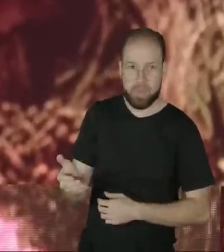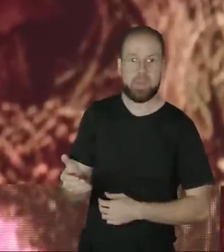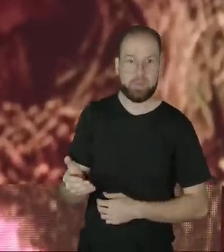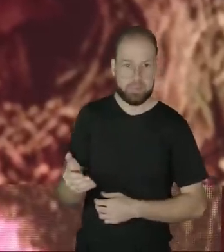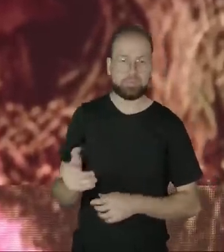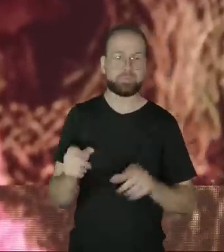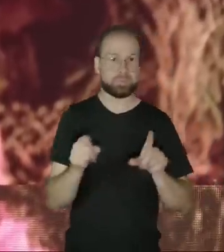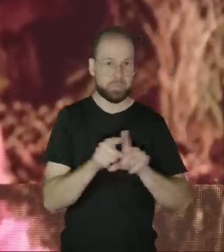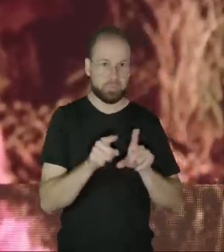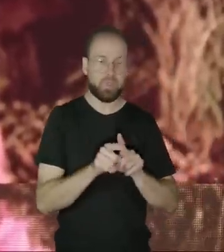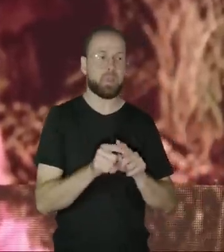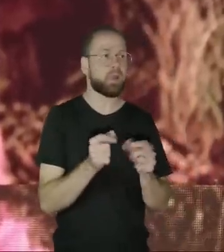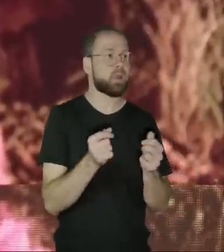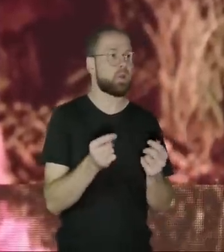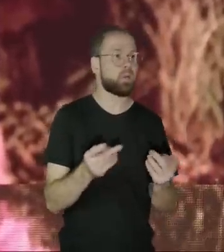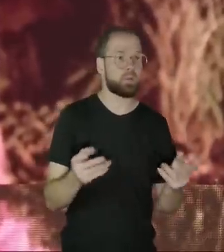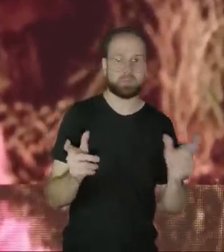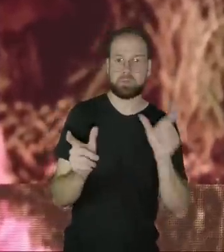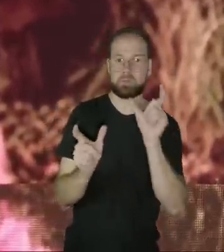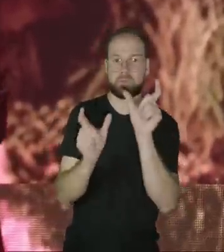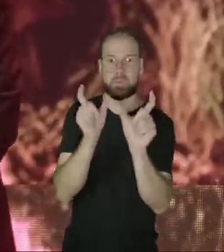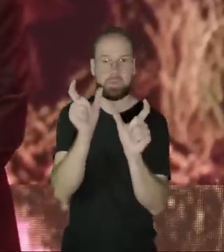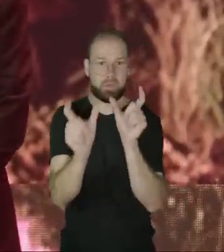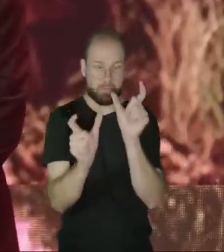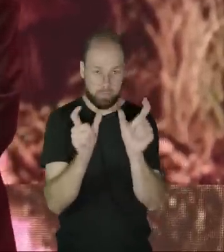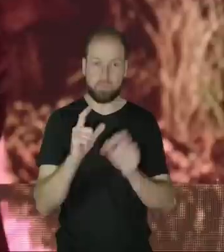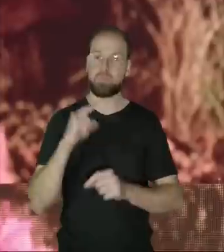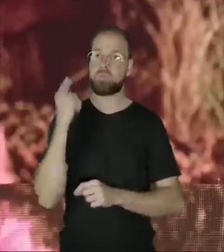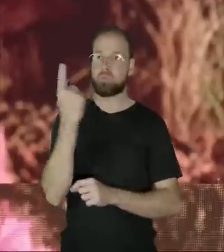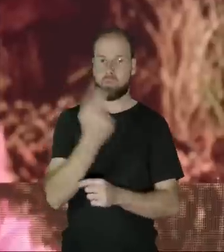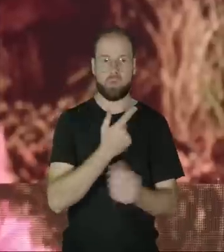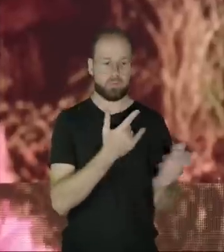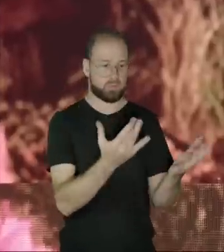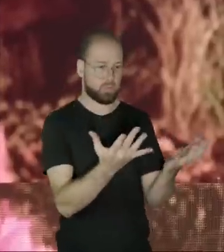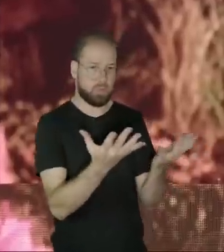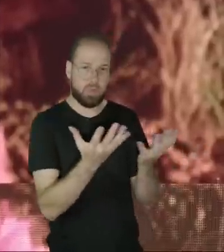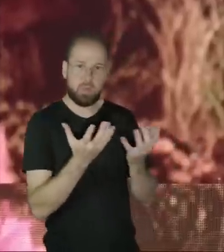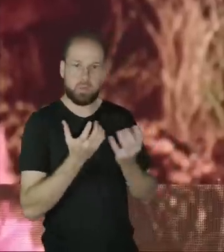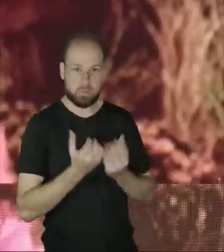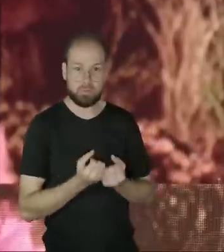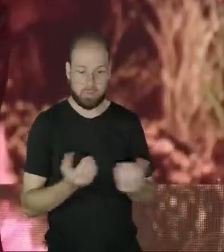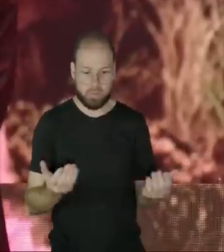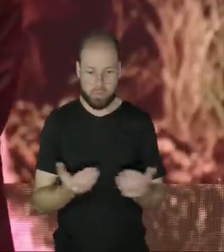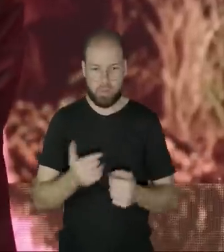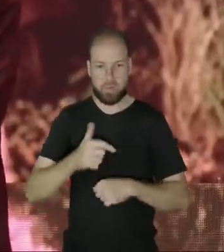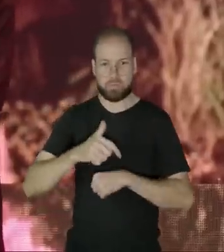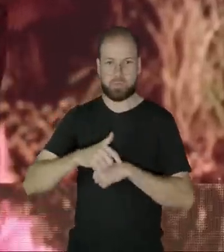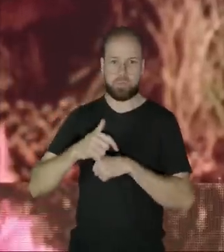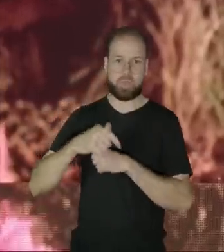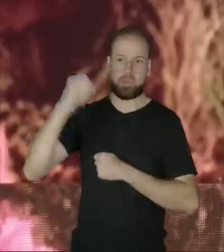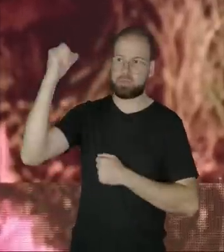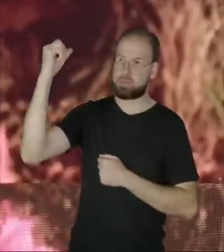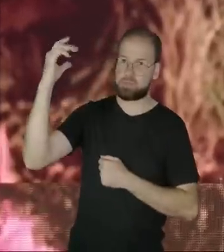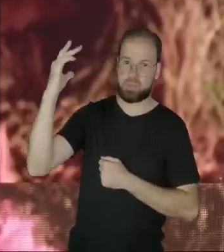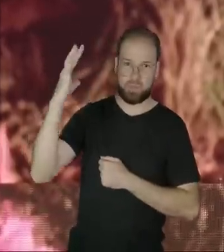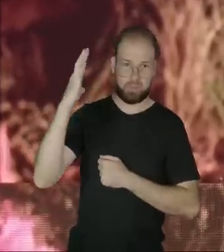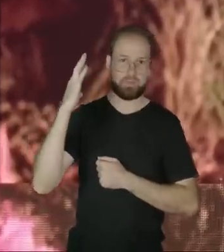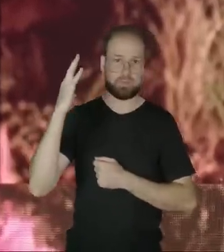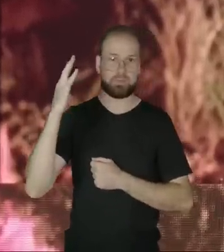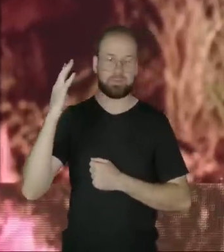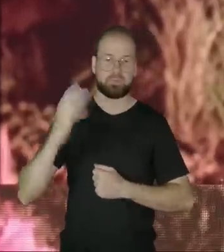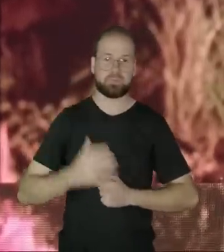algumas palavras e que nós acolhamos esse momento de graça.